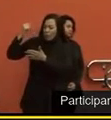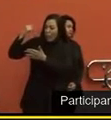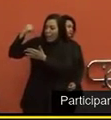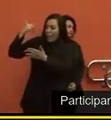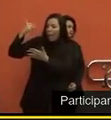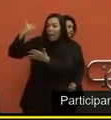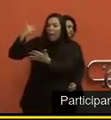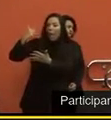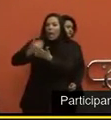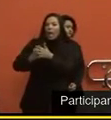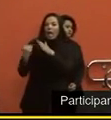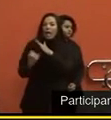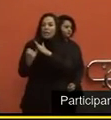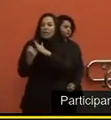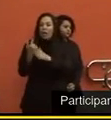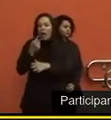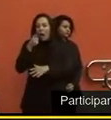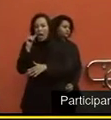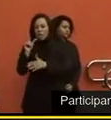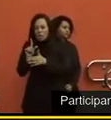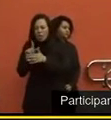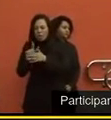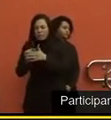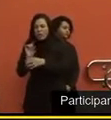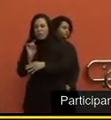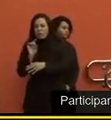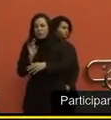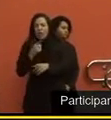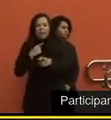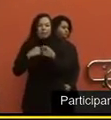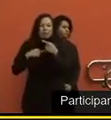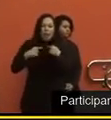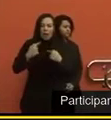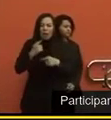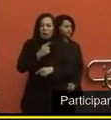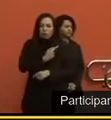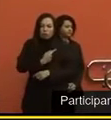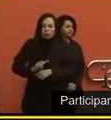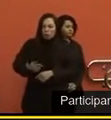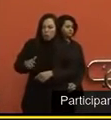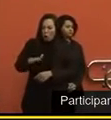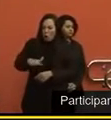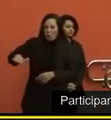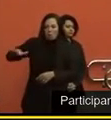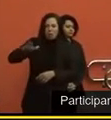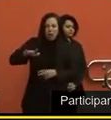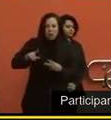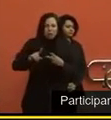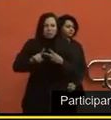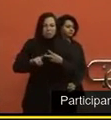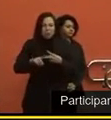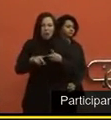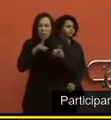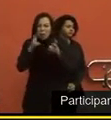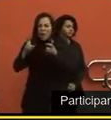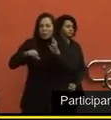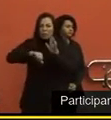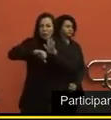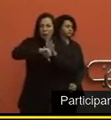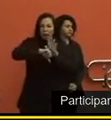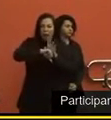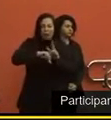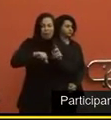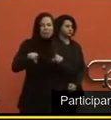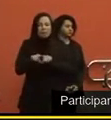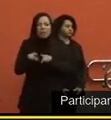era essencialmente incumbida da defesa dos interesses do governo, do exercício da persecução penal,